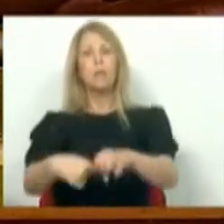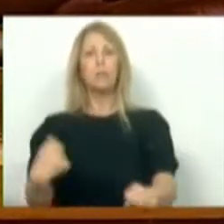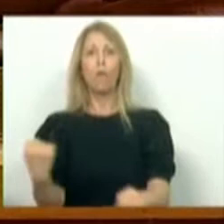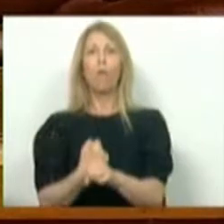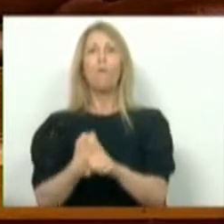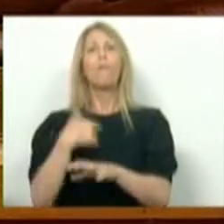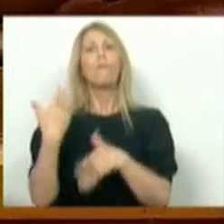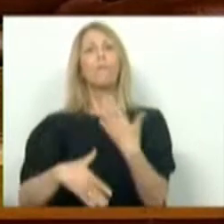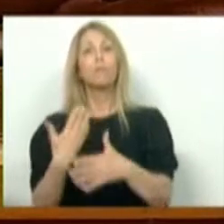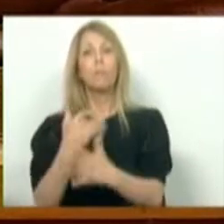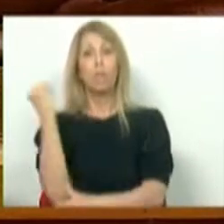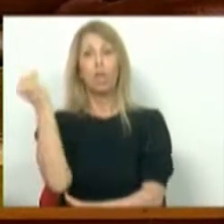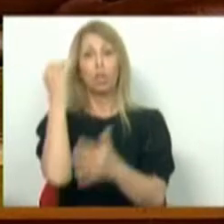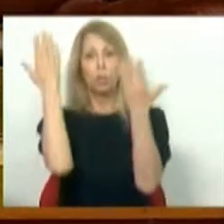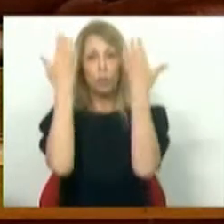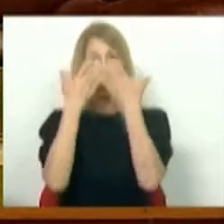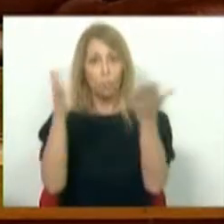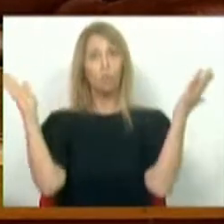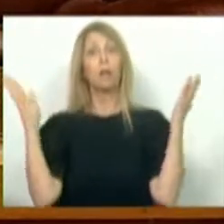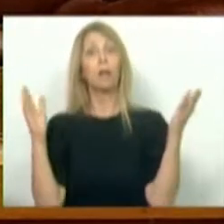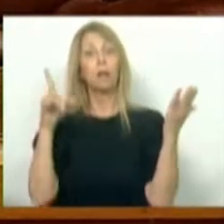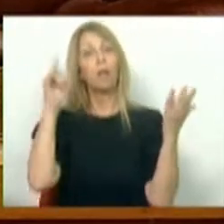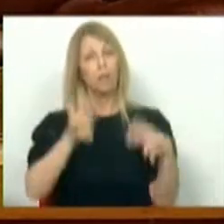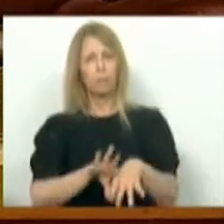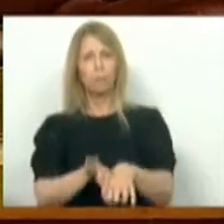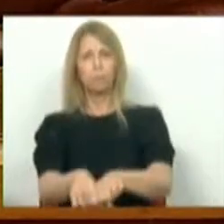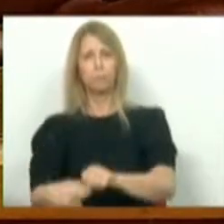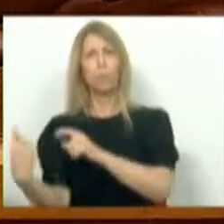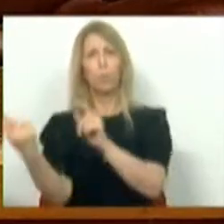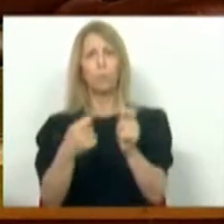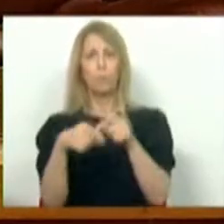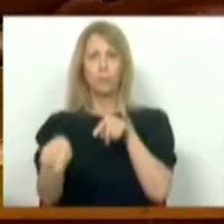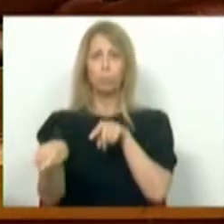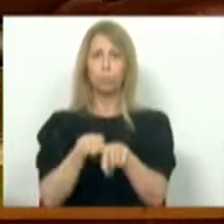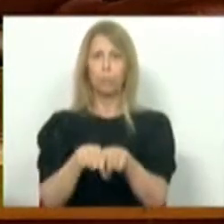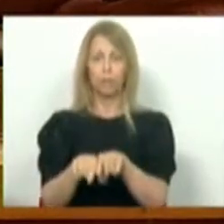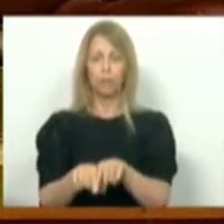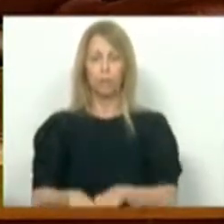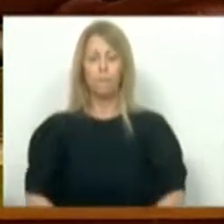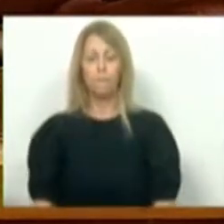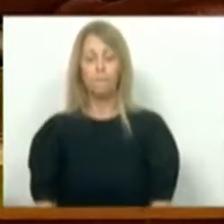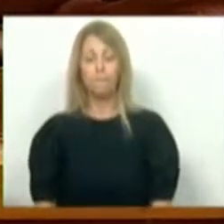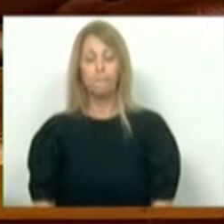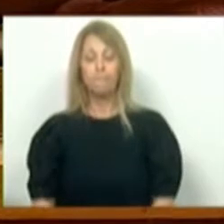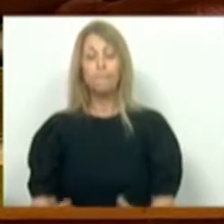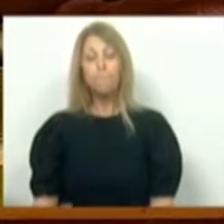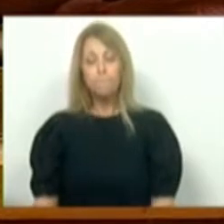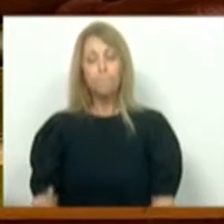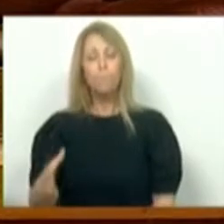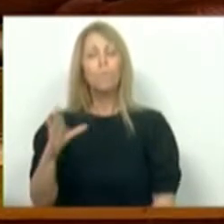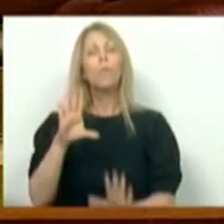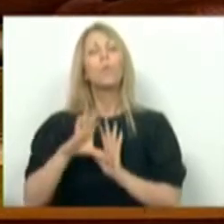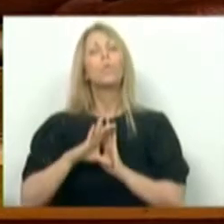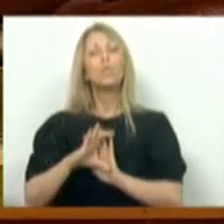das instituições democráticas e a degradação do debate político. O que o Chega quer...